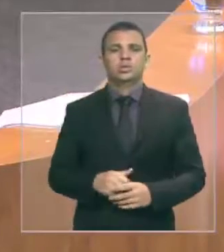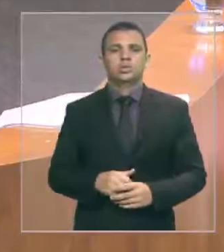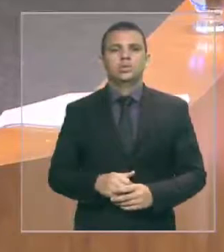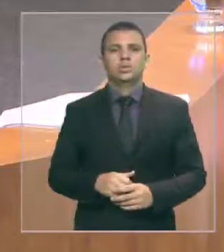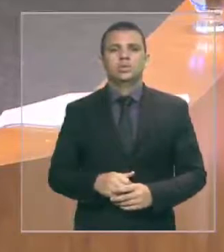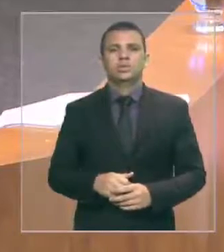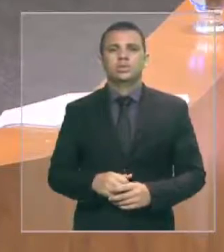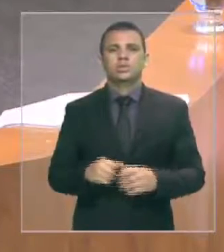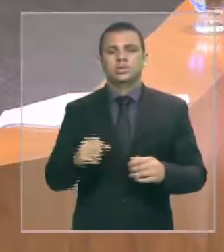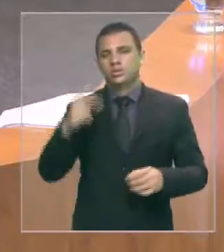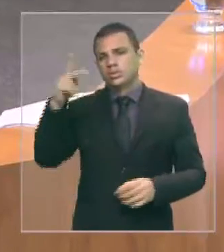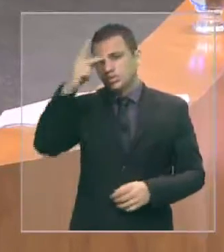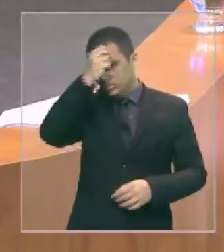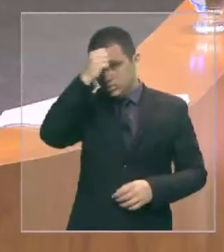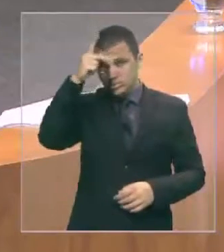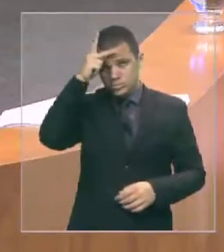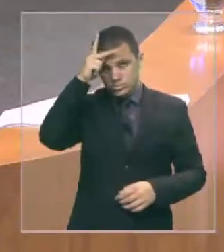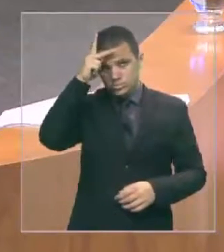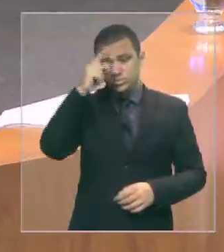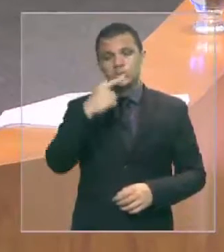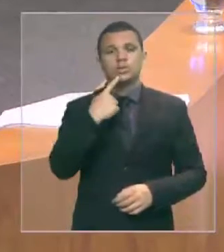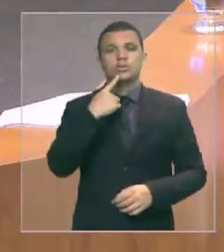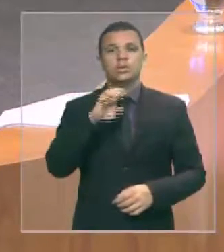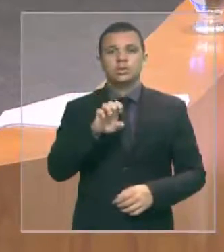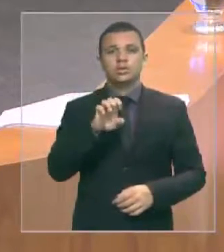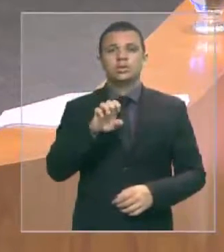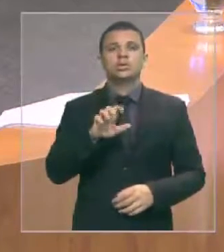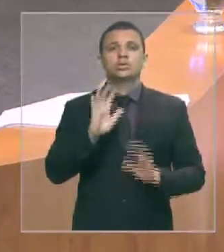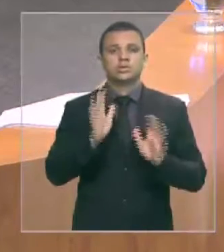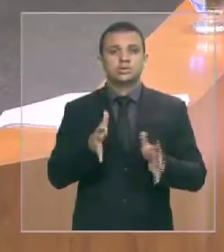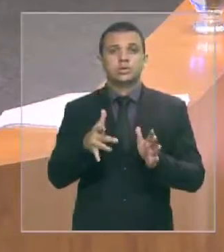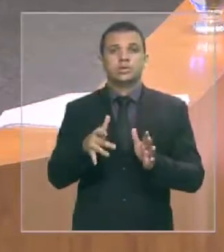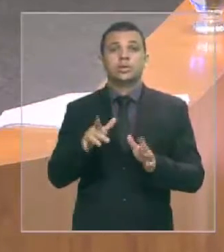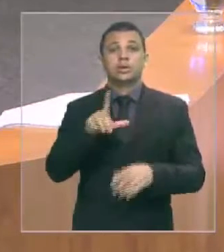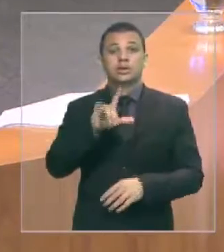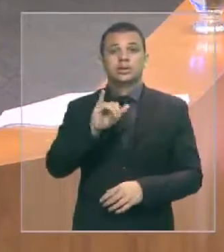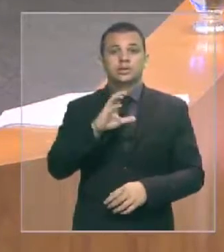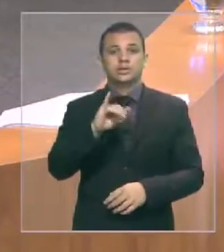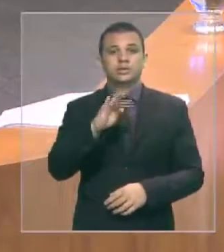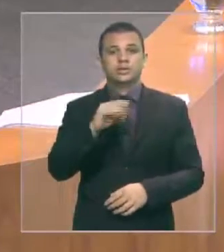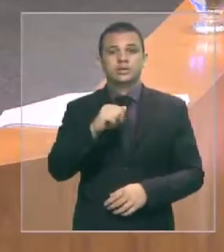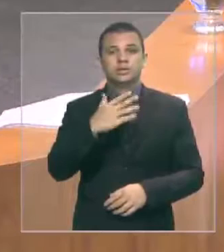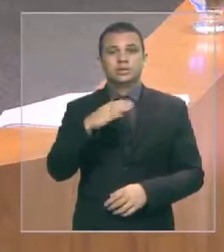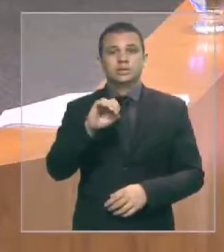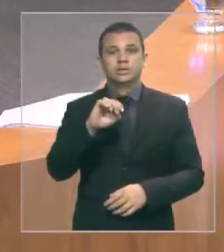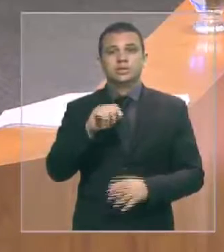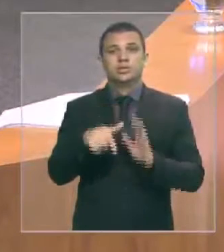implantadas pelo prefeito Edivaldo Holanda Júnior antes da licitação.